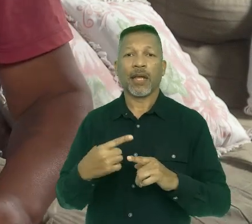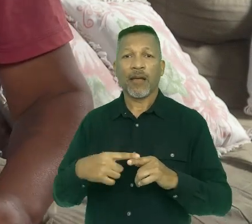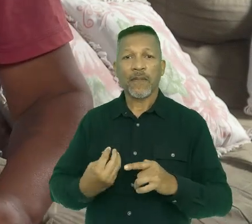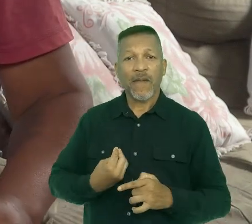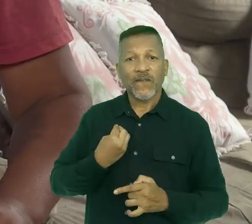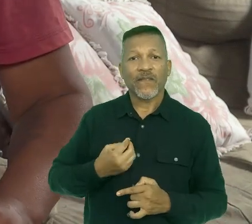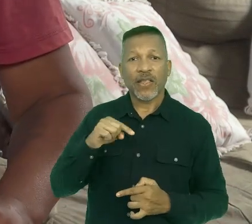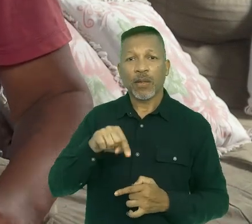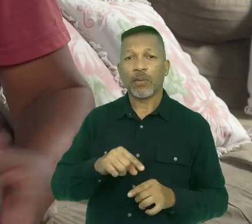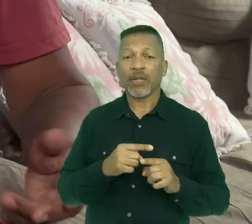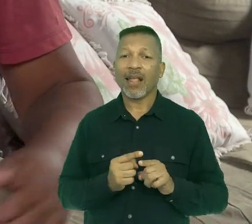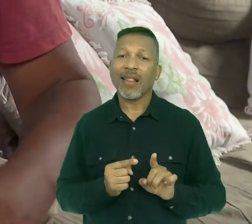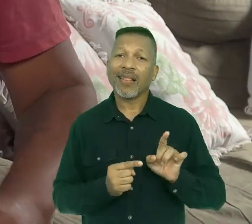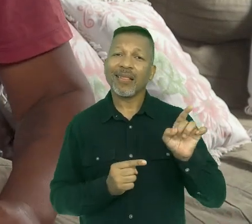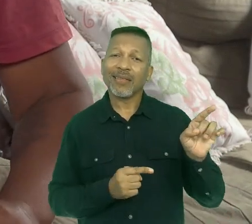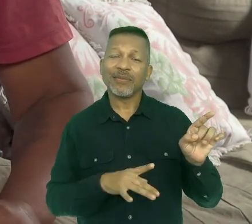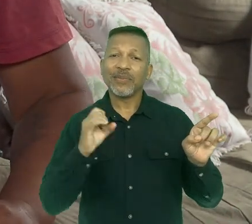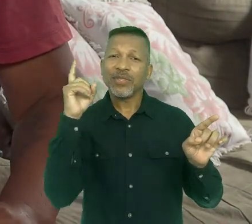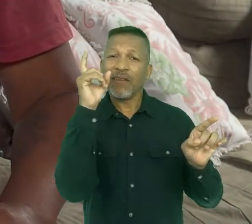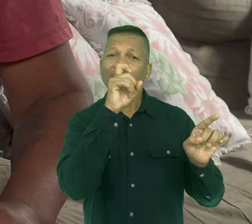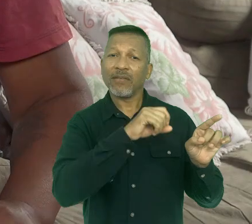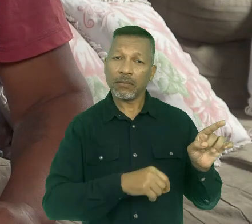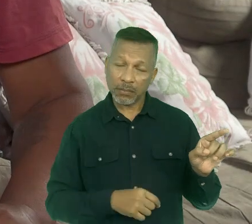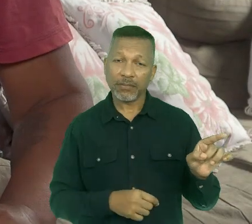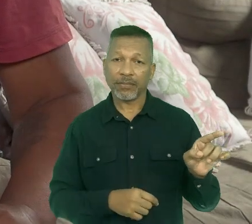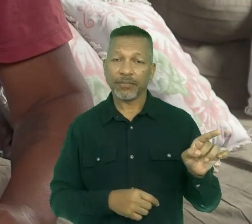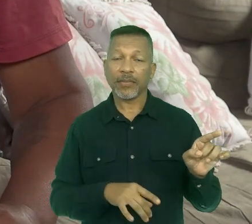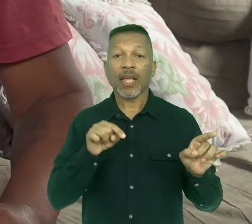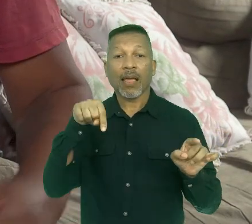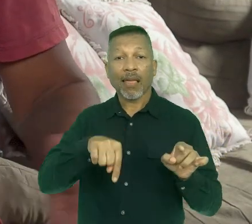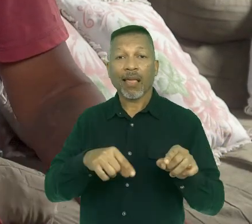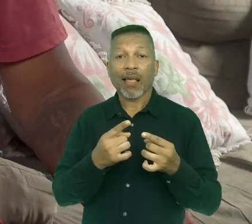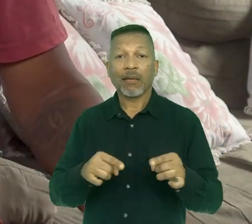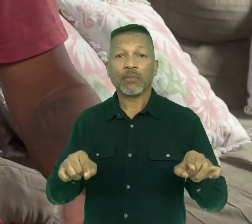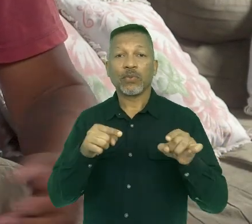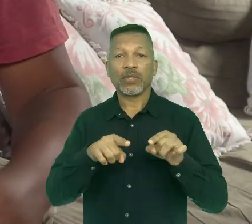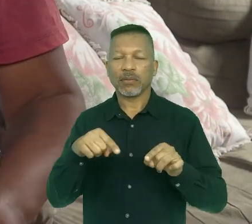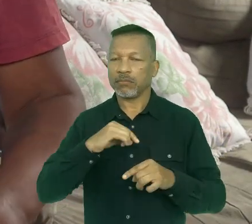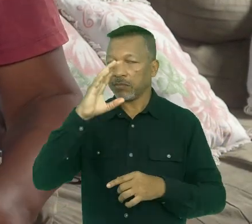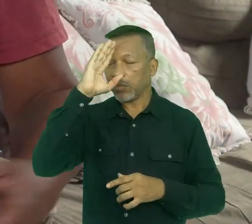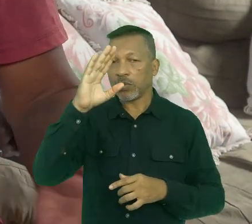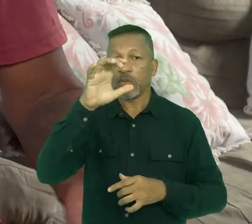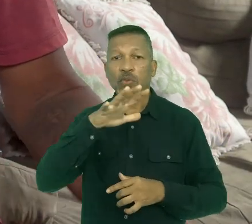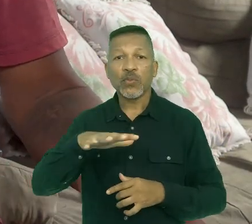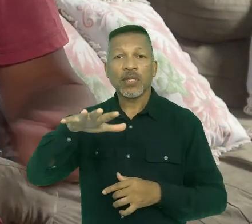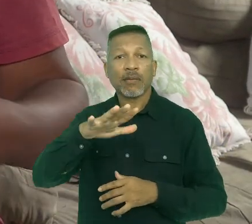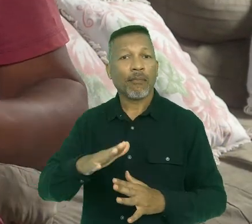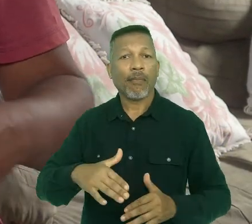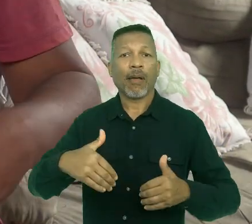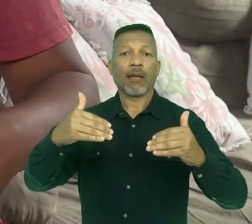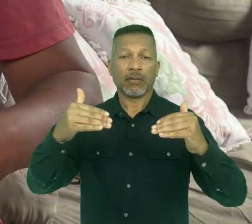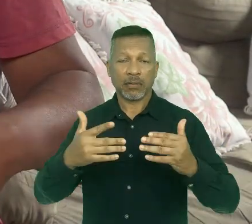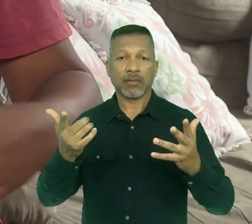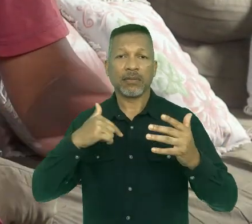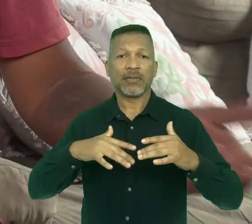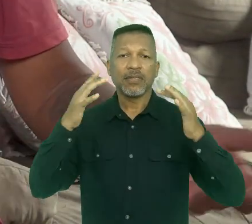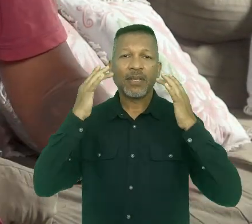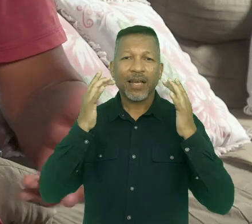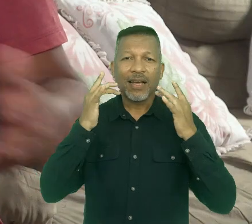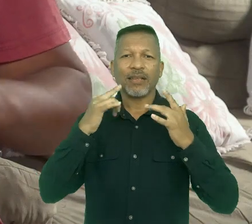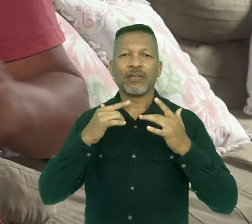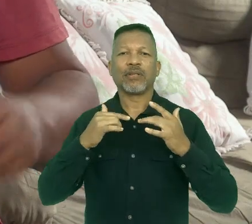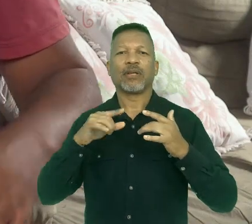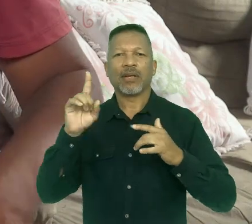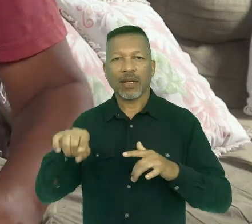lá em Vargem de Jequitinhonha as coisas são muito difíceis, né? A música, principalmente, não tem muito espaço para tocar, bares e teatros,